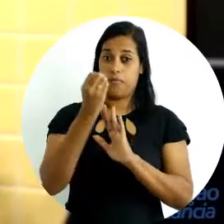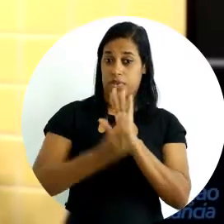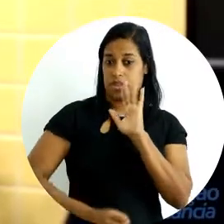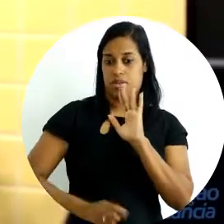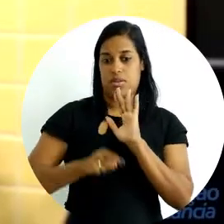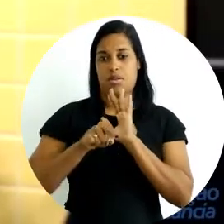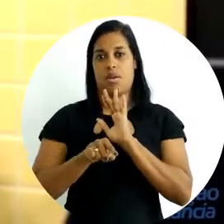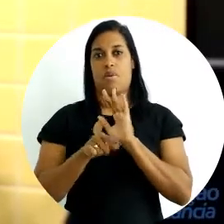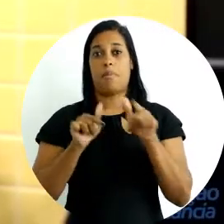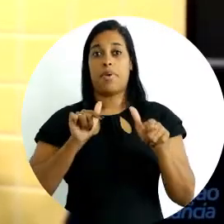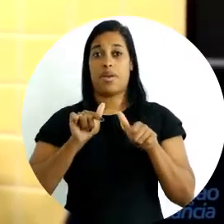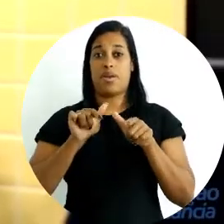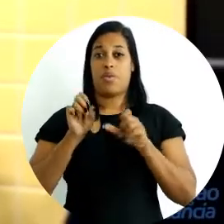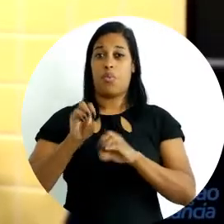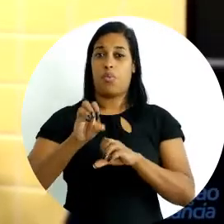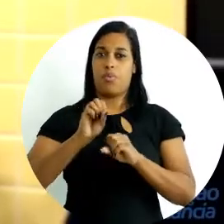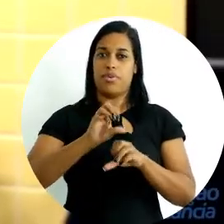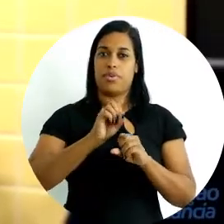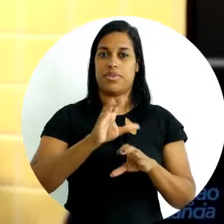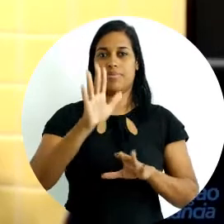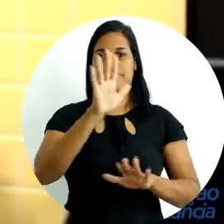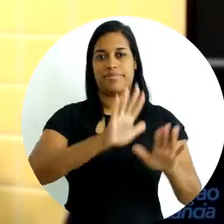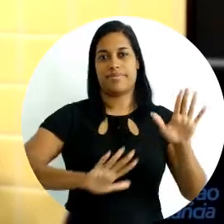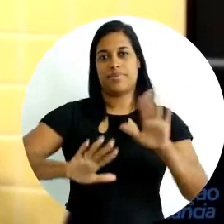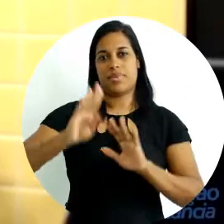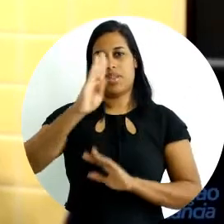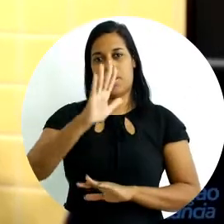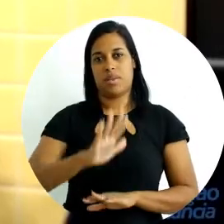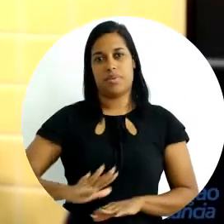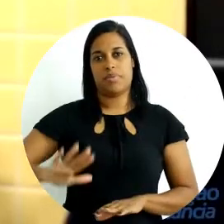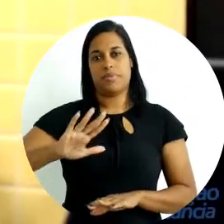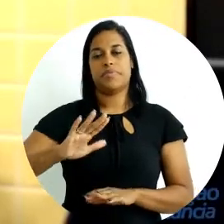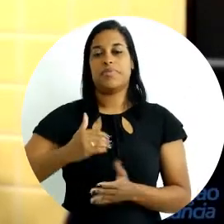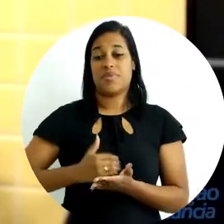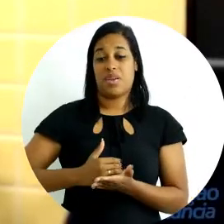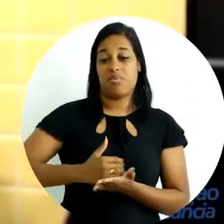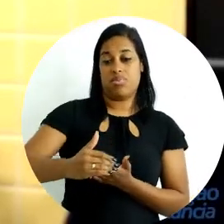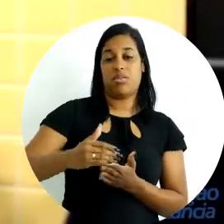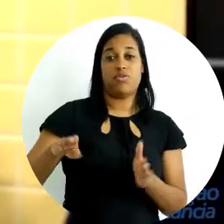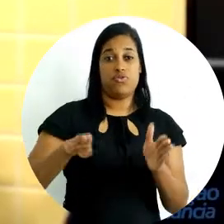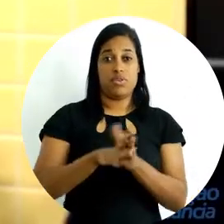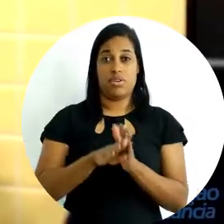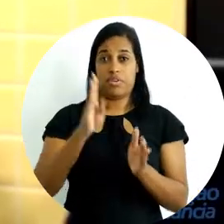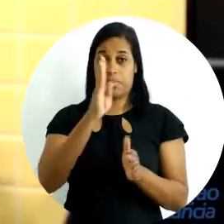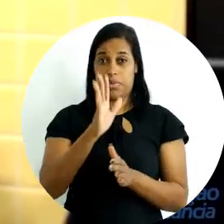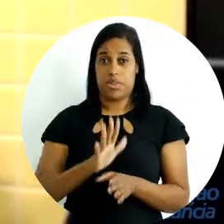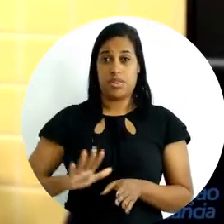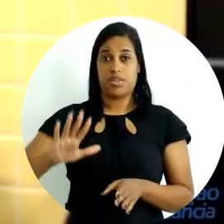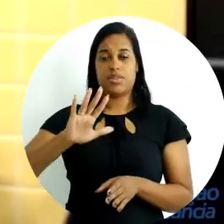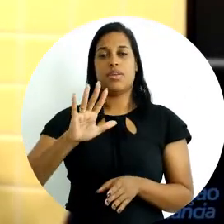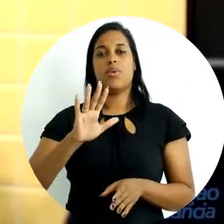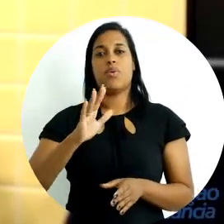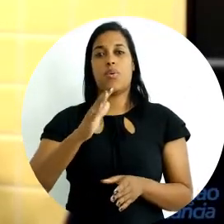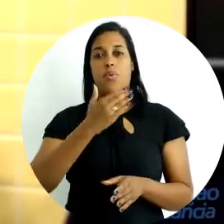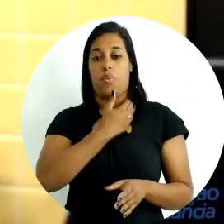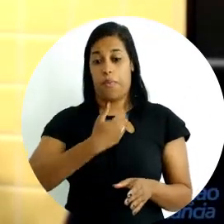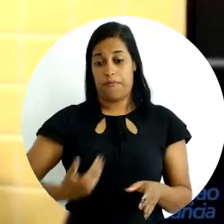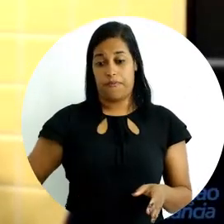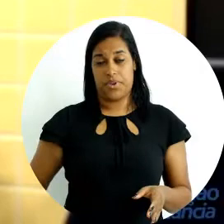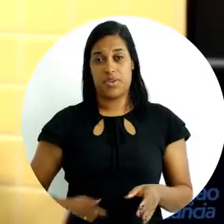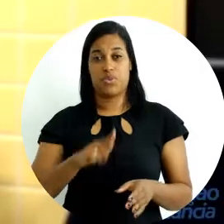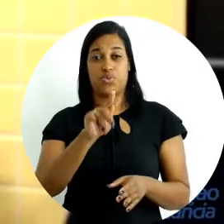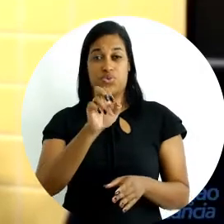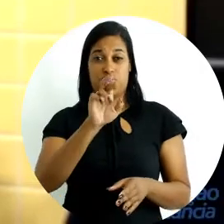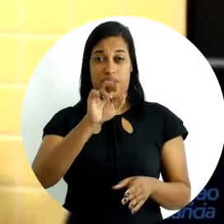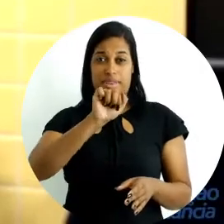condição oficial para tratar a educação na colônia. Eles chegaram no Brasil com o